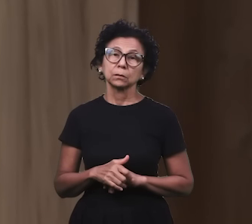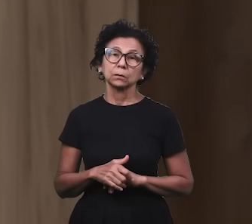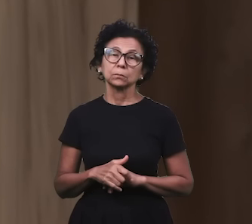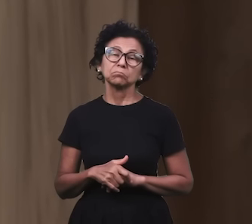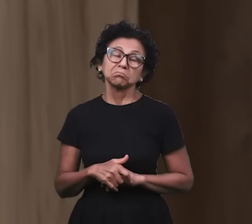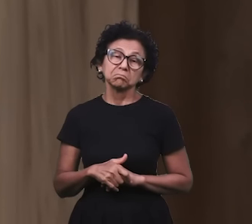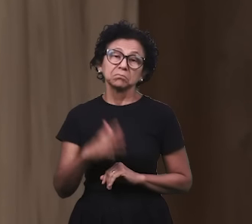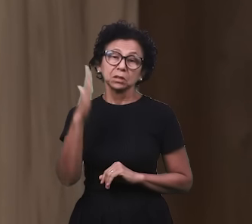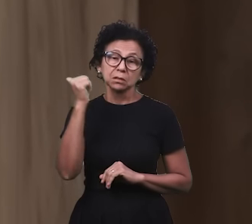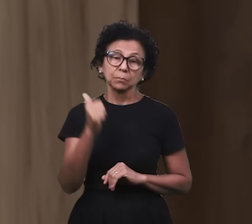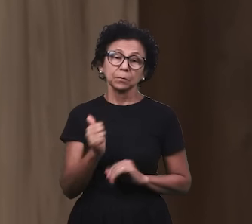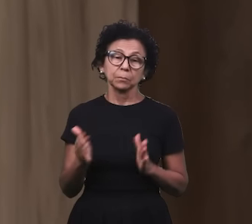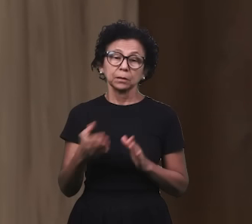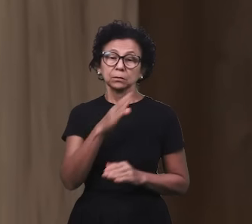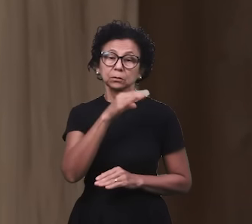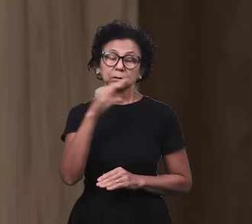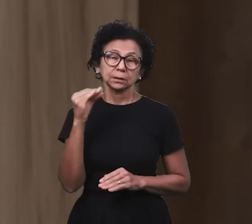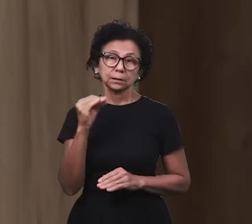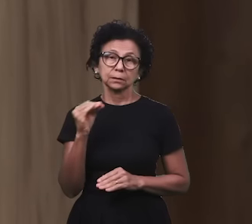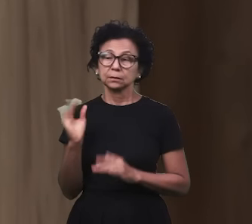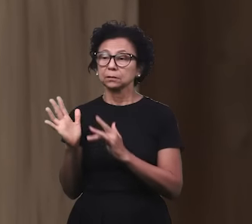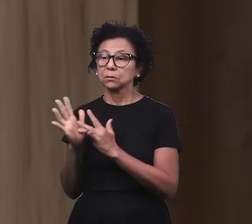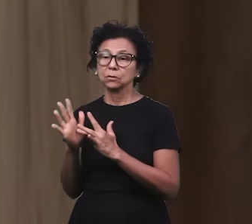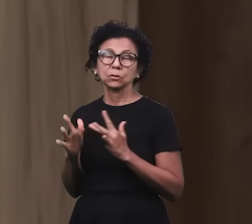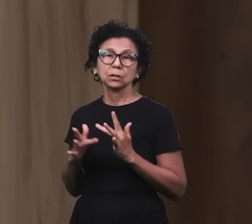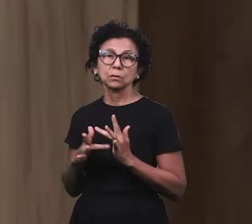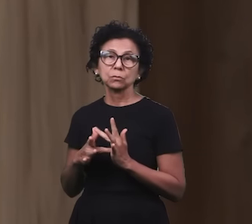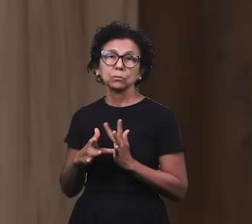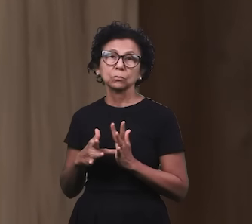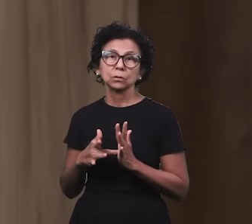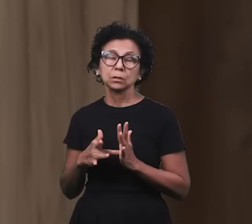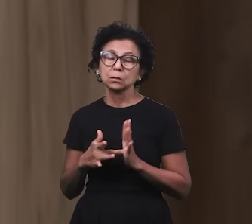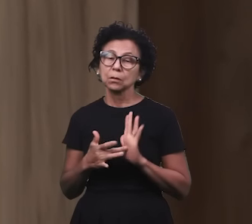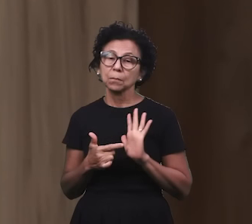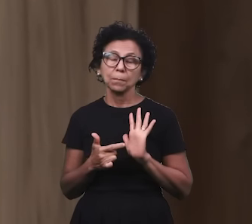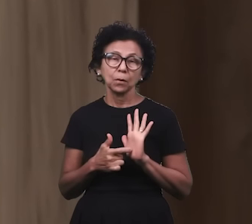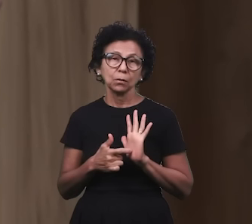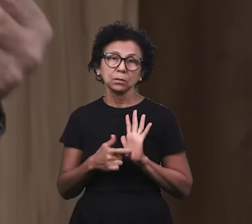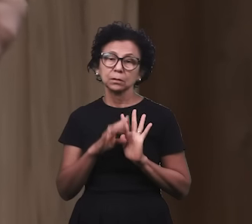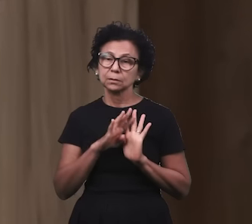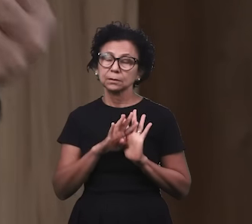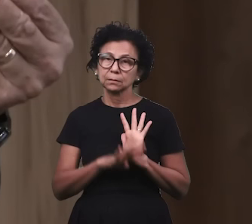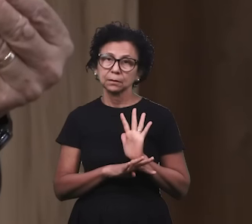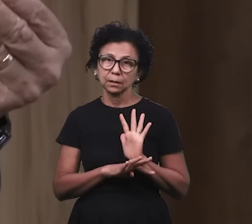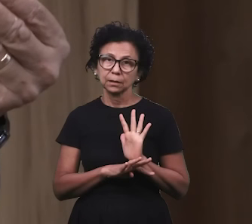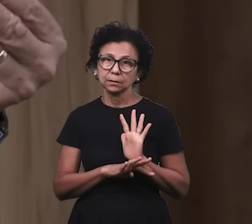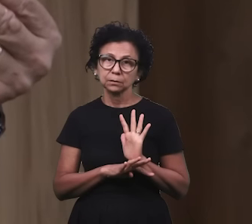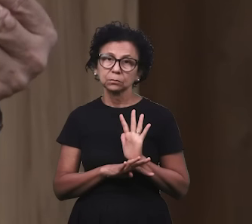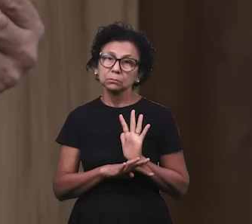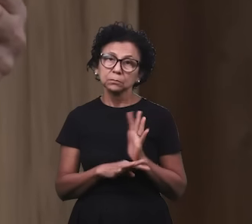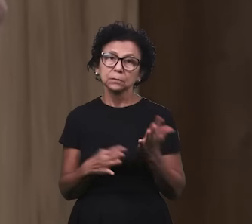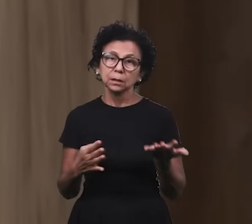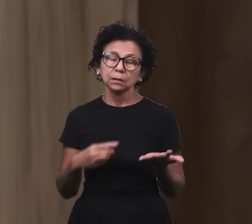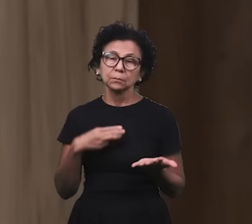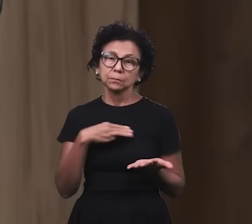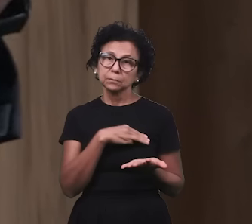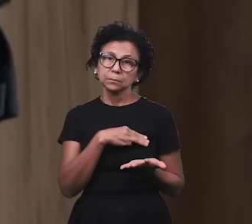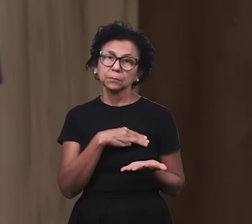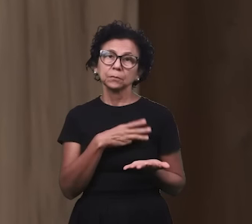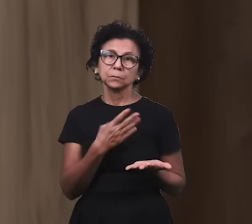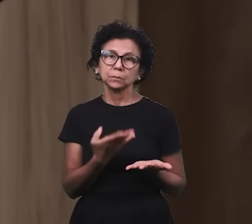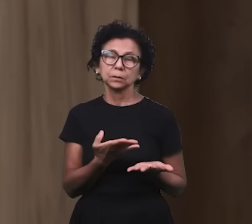Senhor Jesus é esse episódio do encontro dos doutores, né?